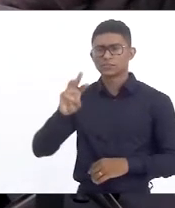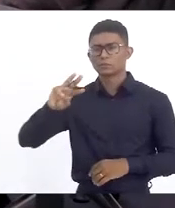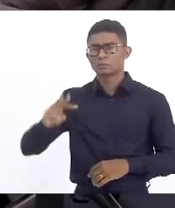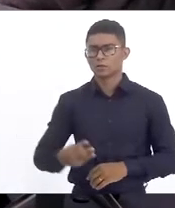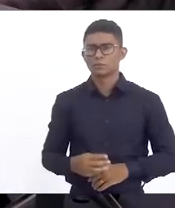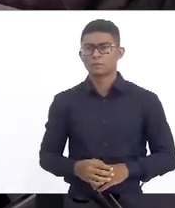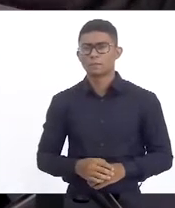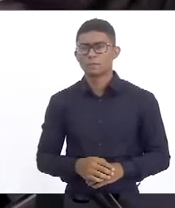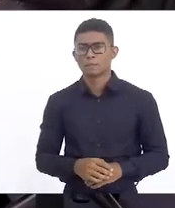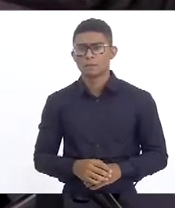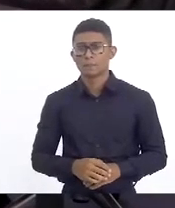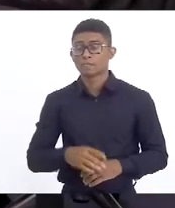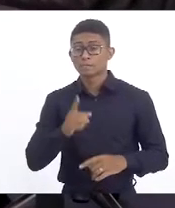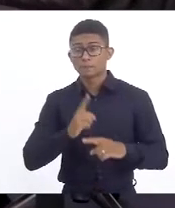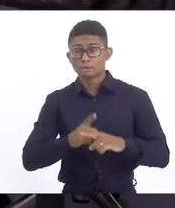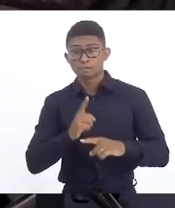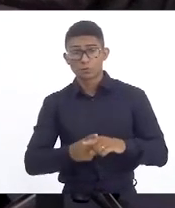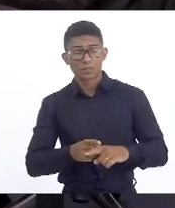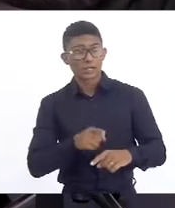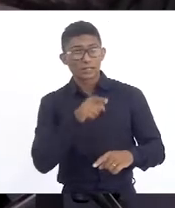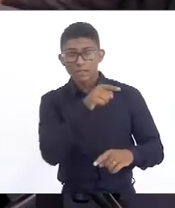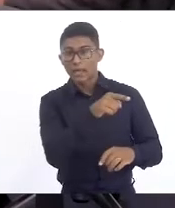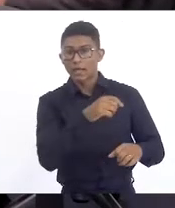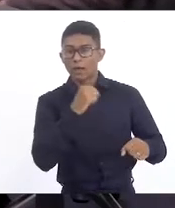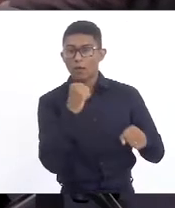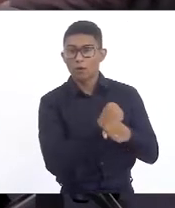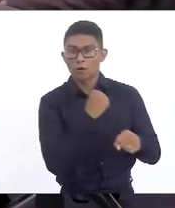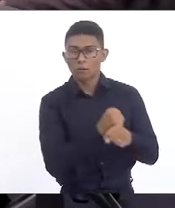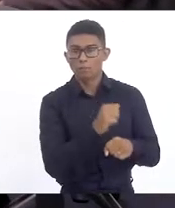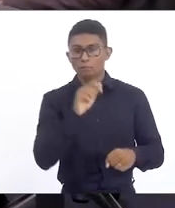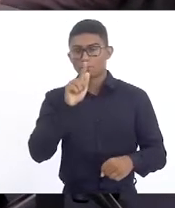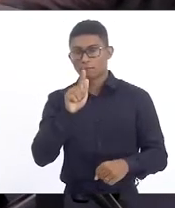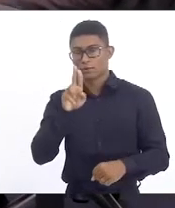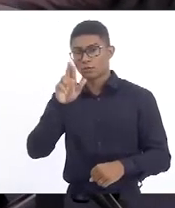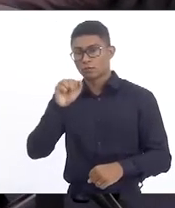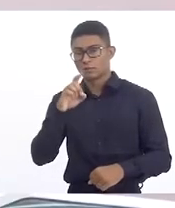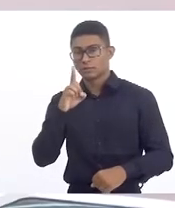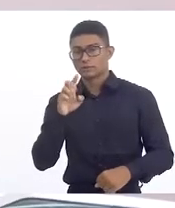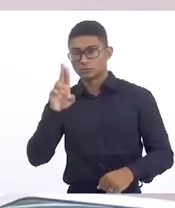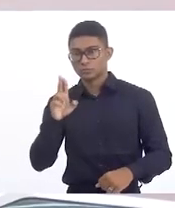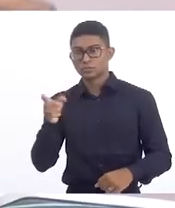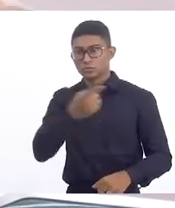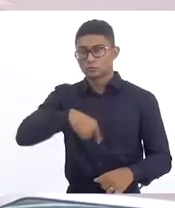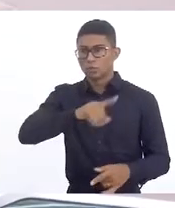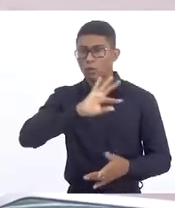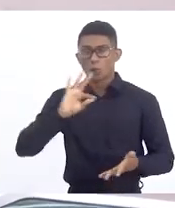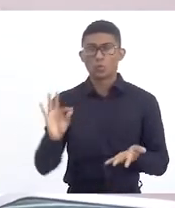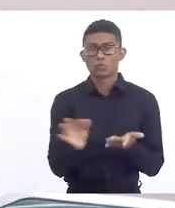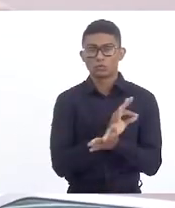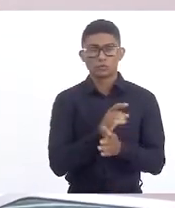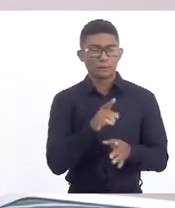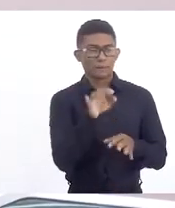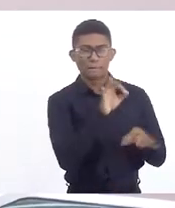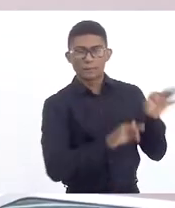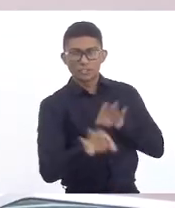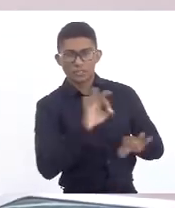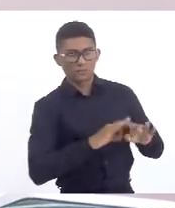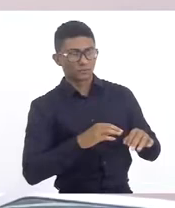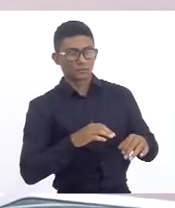o recurso é a obra do Guandu, que nós contratamos o projeto executivo, finalizamos o projeto executivo,